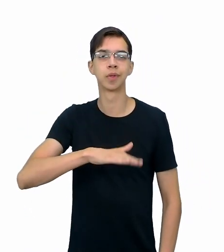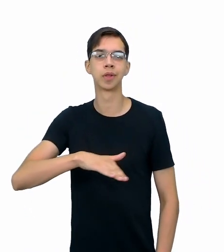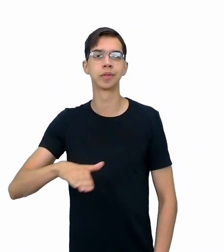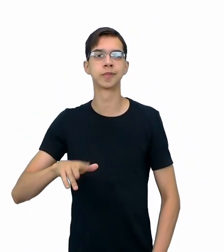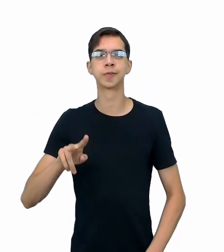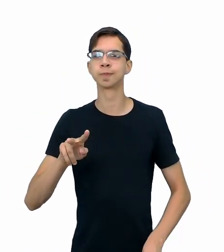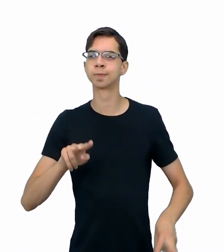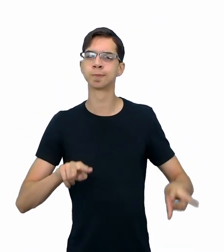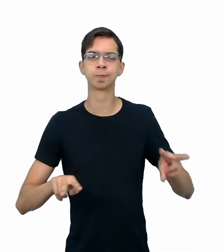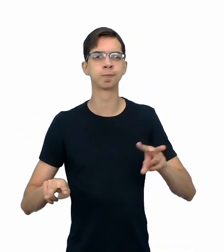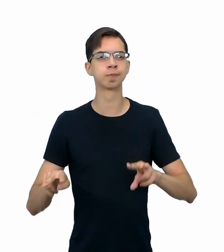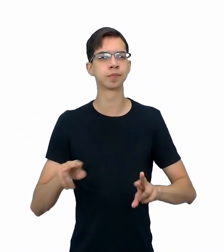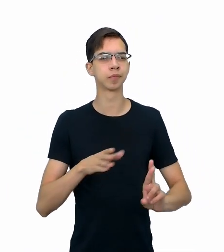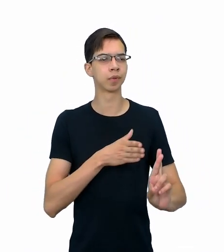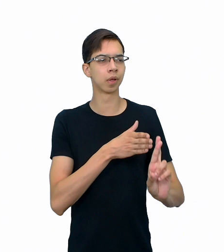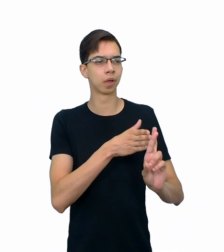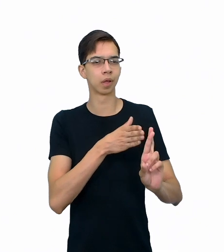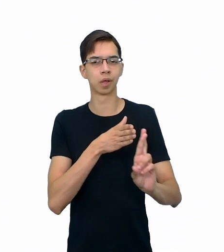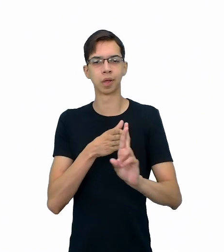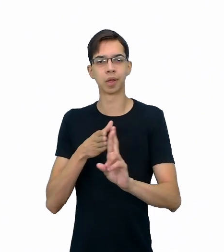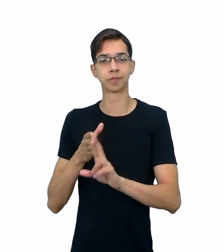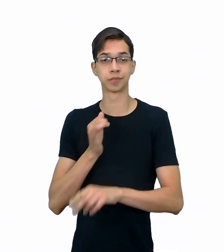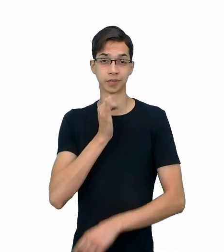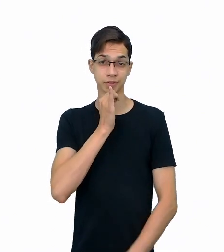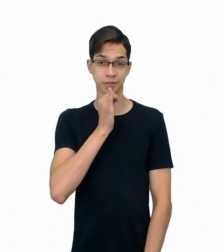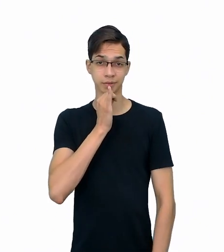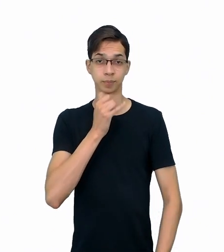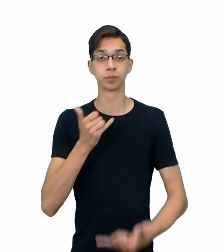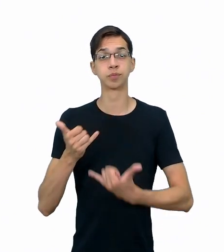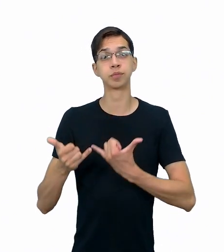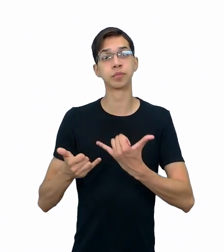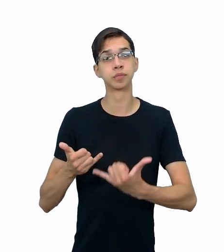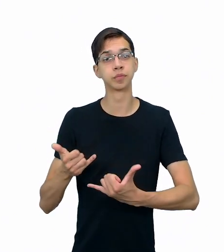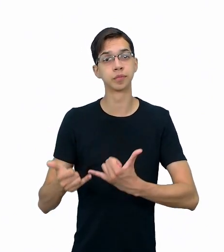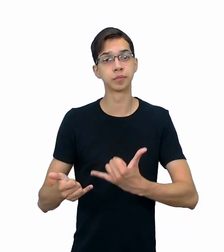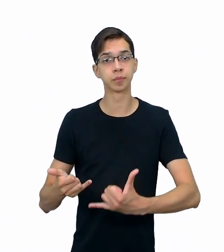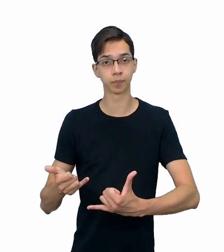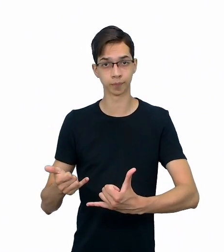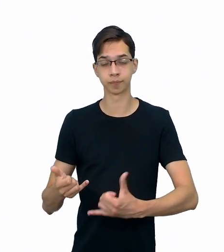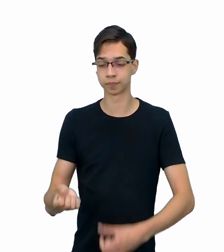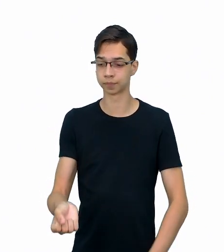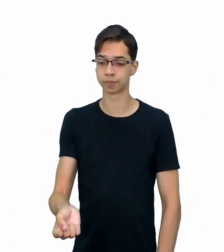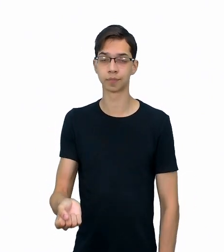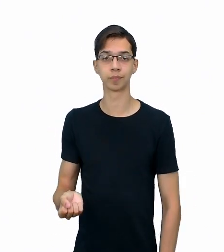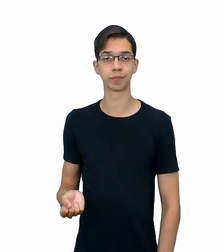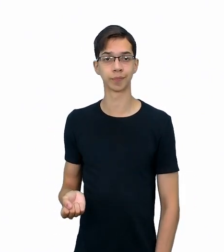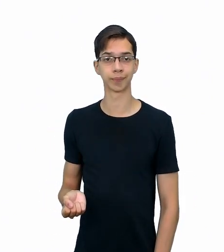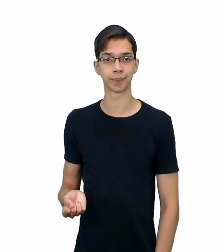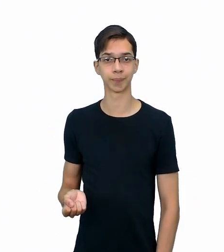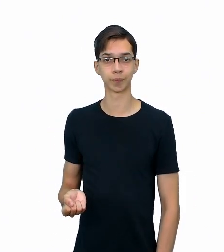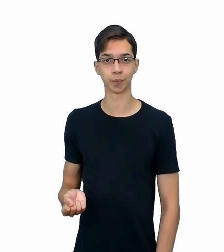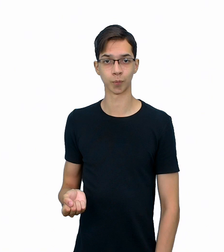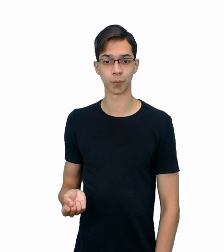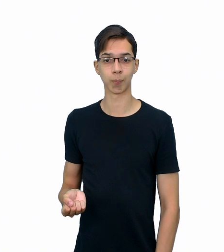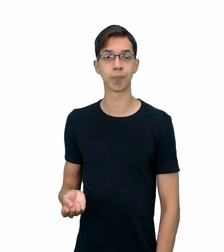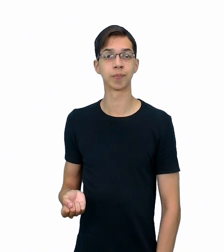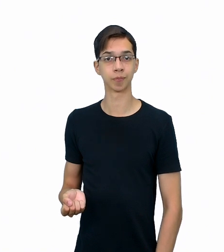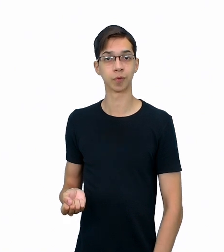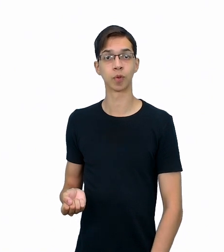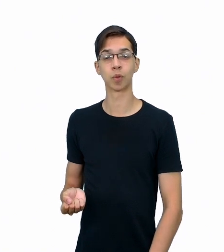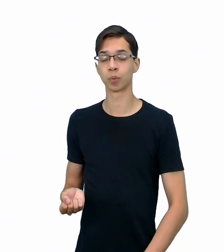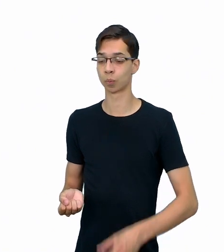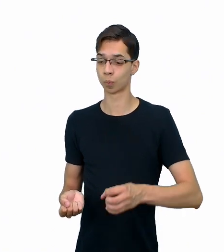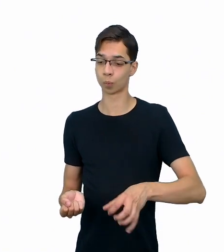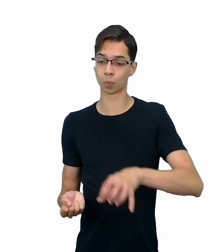referências, como, por exemplo, o brinquedo está guardado na gaveta da direita embaixo de uma